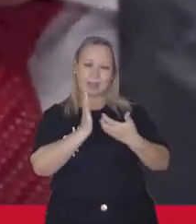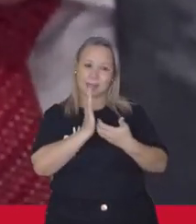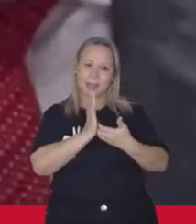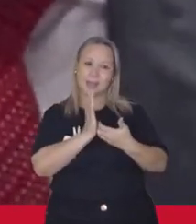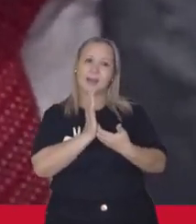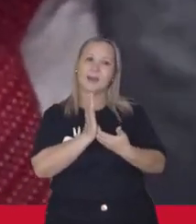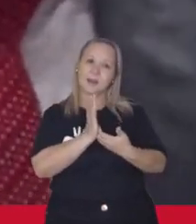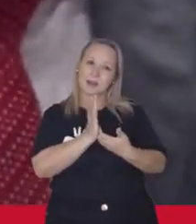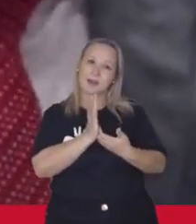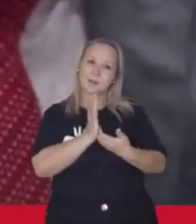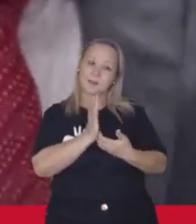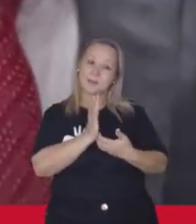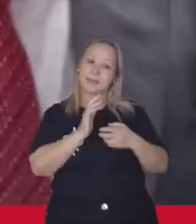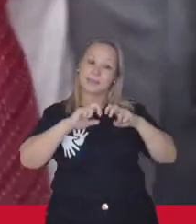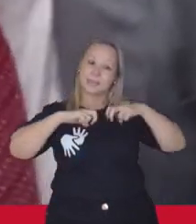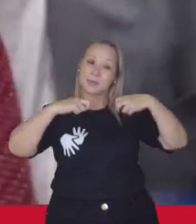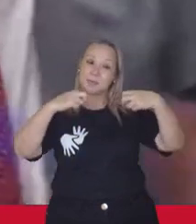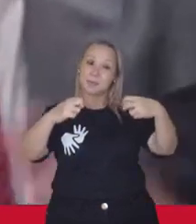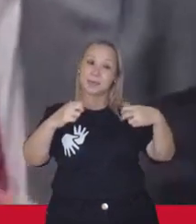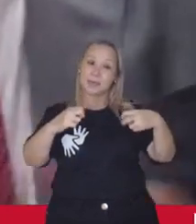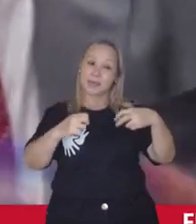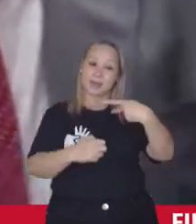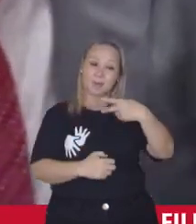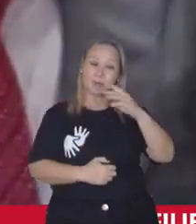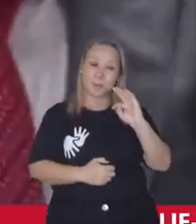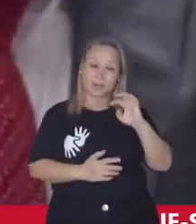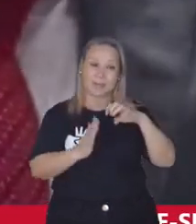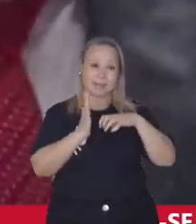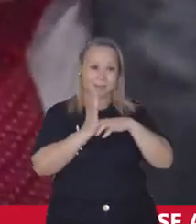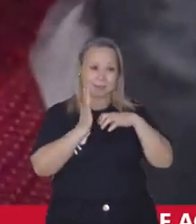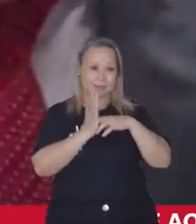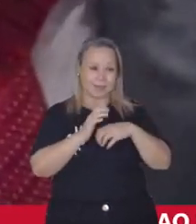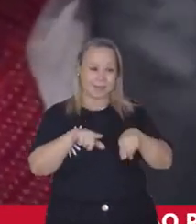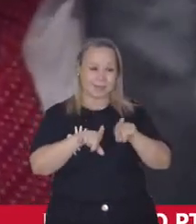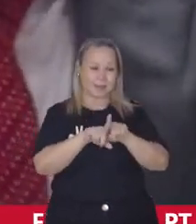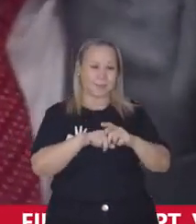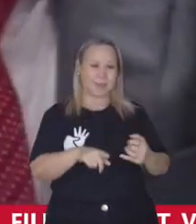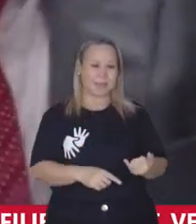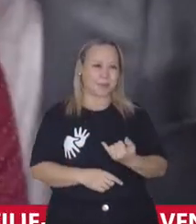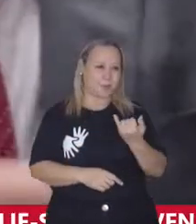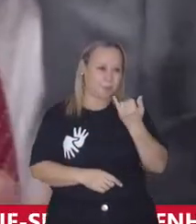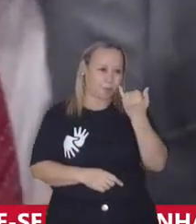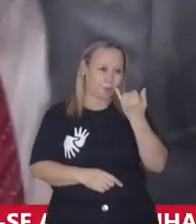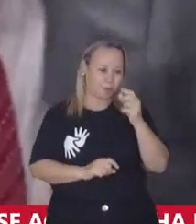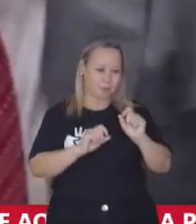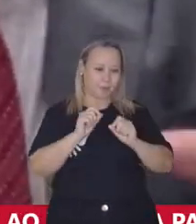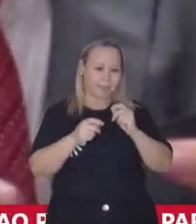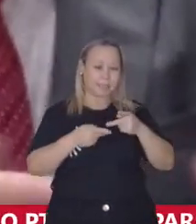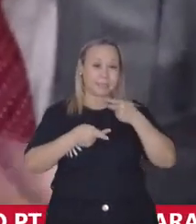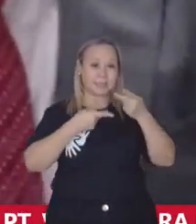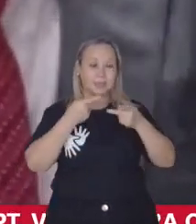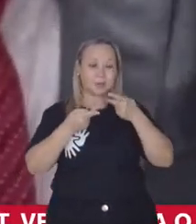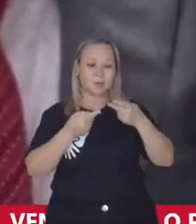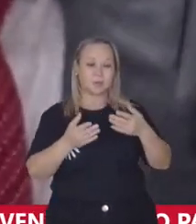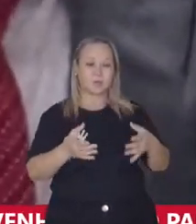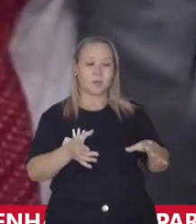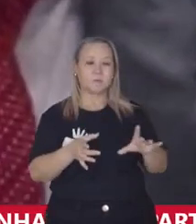Deputados e a bancada do PT no Senado. É importante dizer que nós estamos